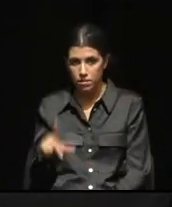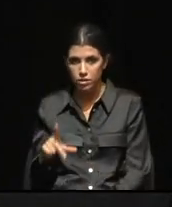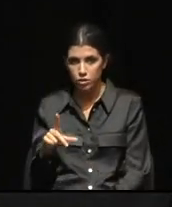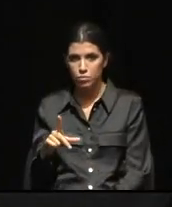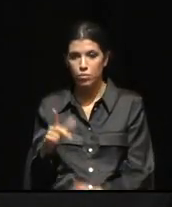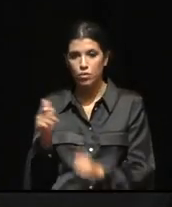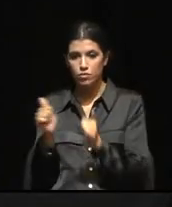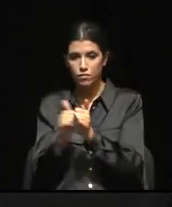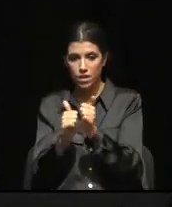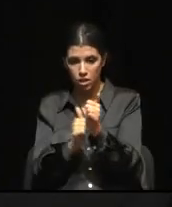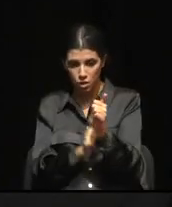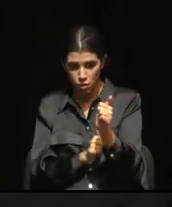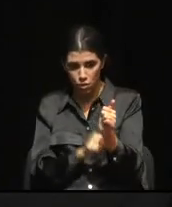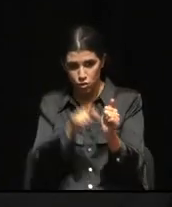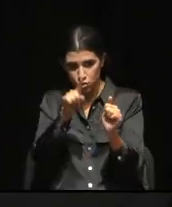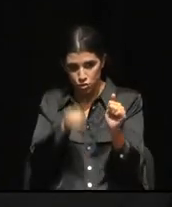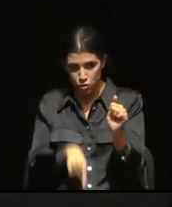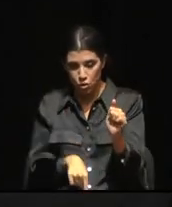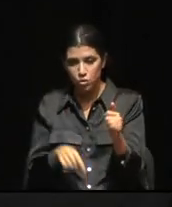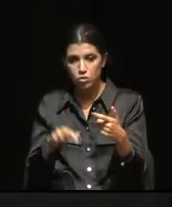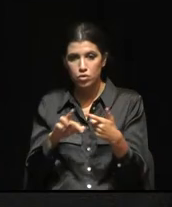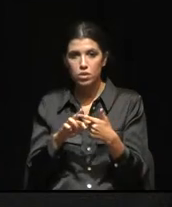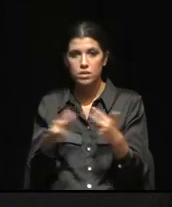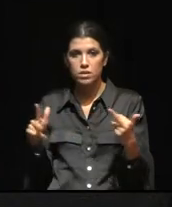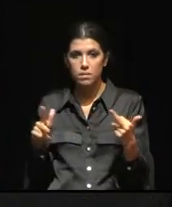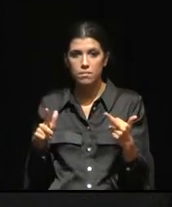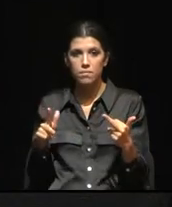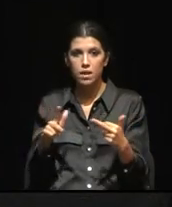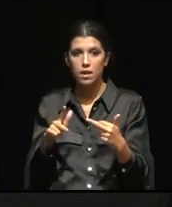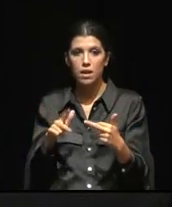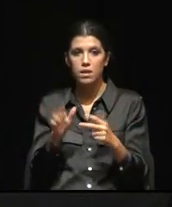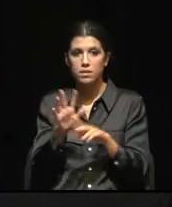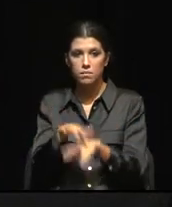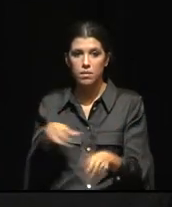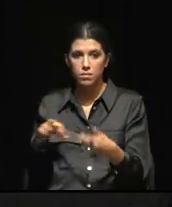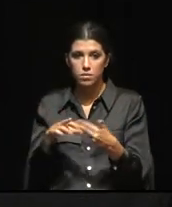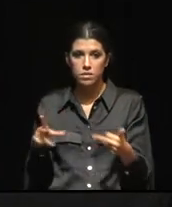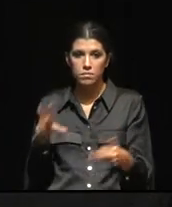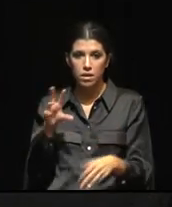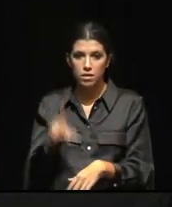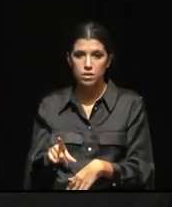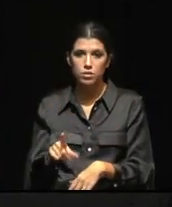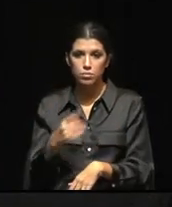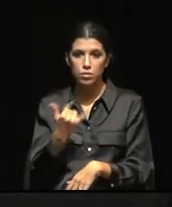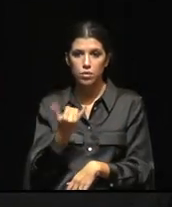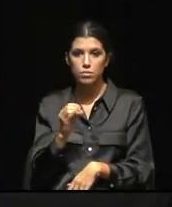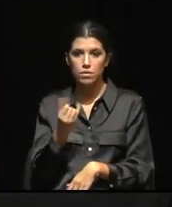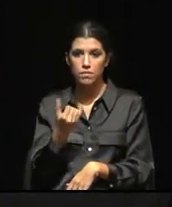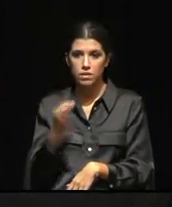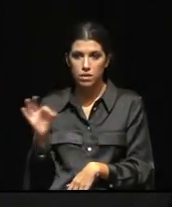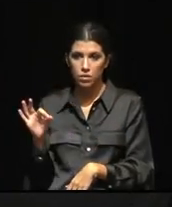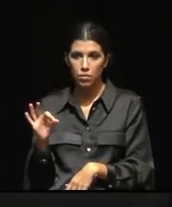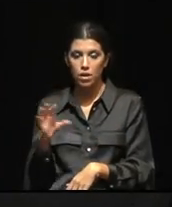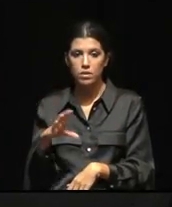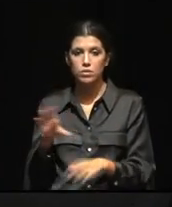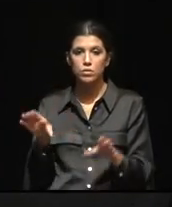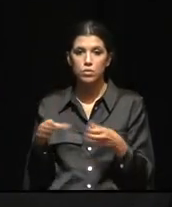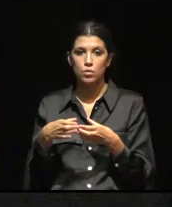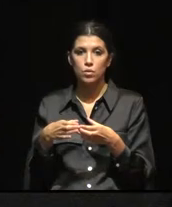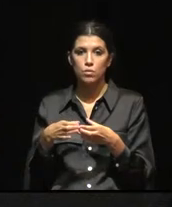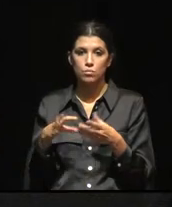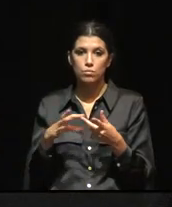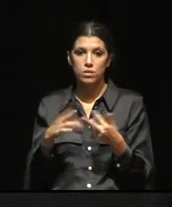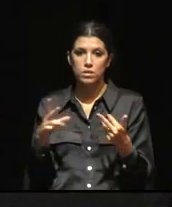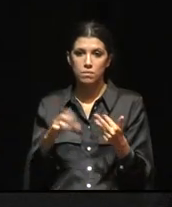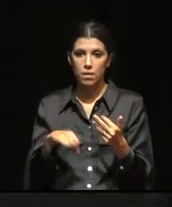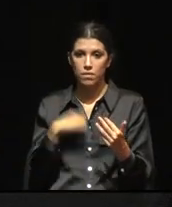todos os seus vereadores Assembleia Municipal de Lisboa 9 de Abril de 2024 o grupo Municipal do partido ecologista aos verdes Cláudia madeira